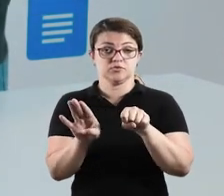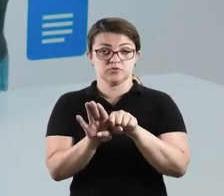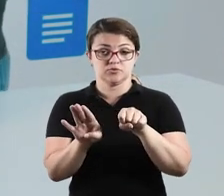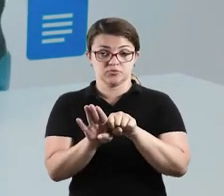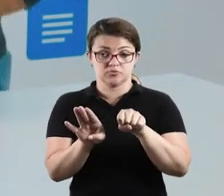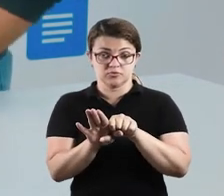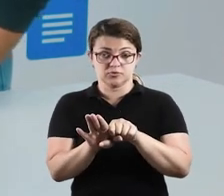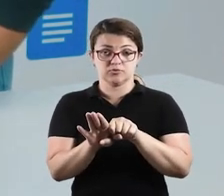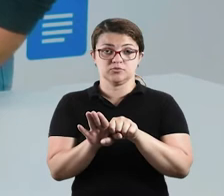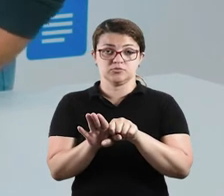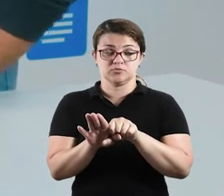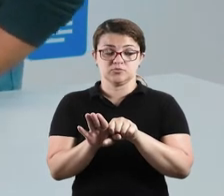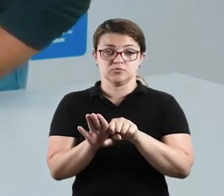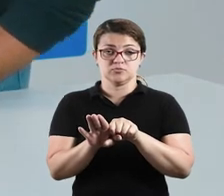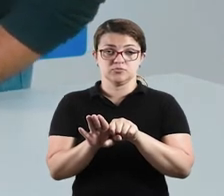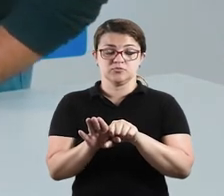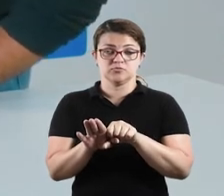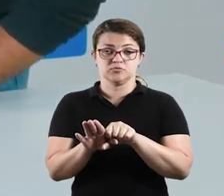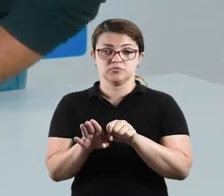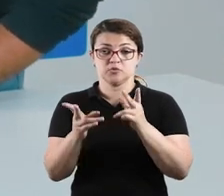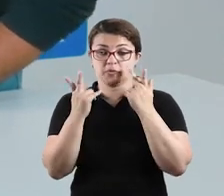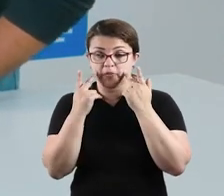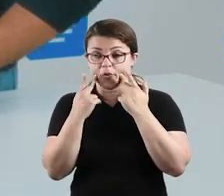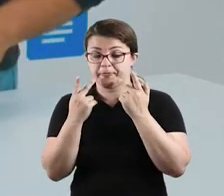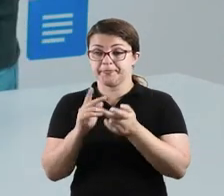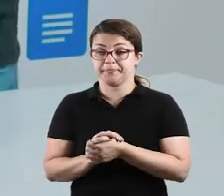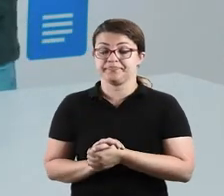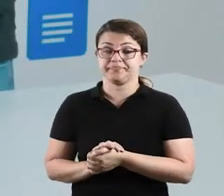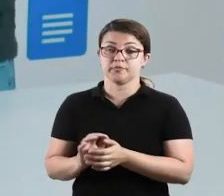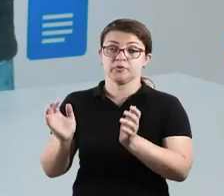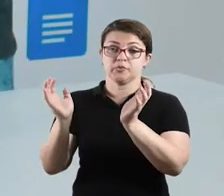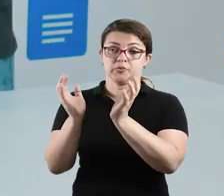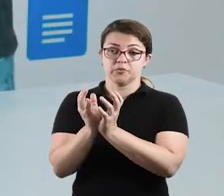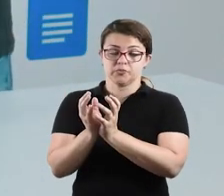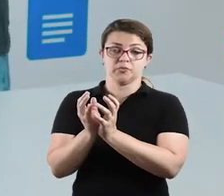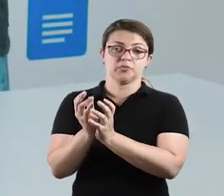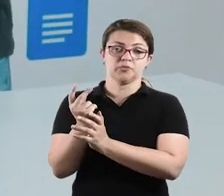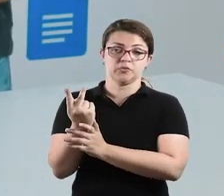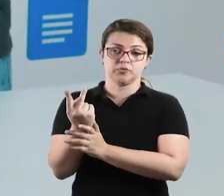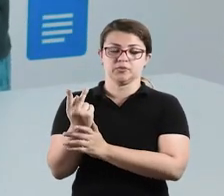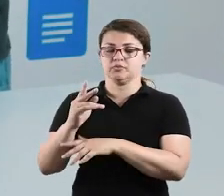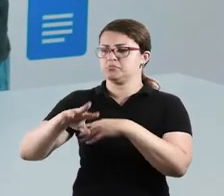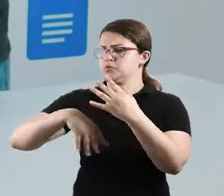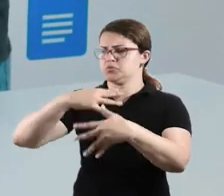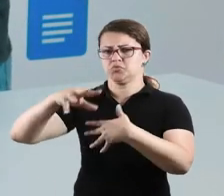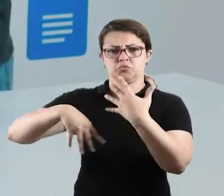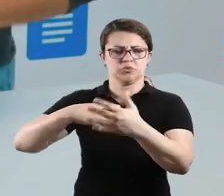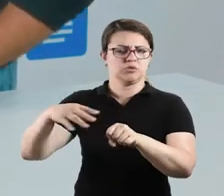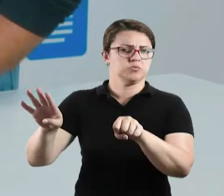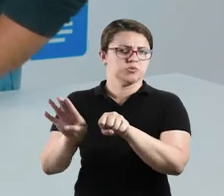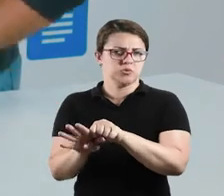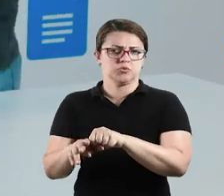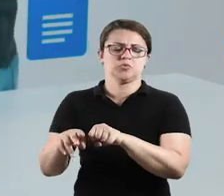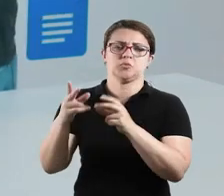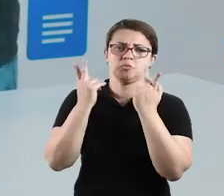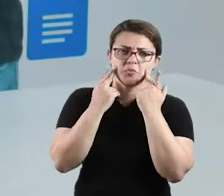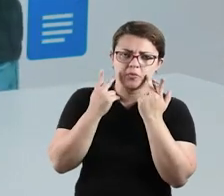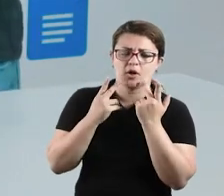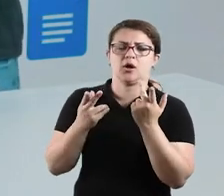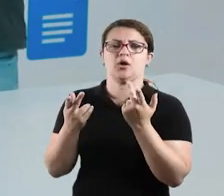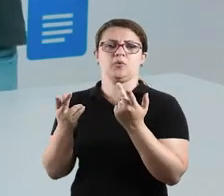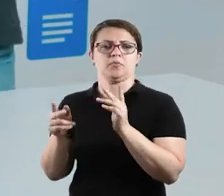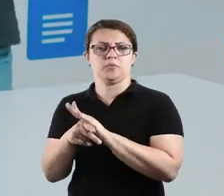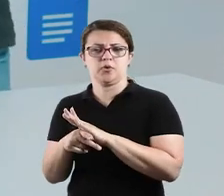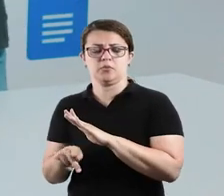de frase, letra maiúscula. O termo 2. Lá tá tudo misturado. Próprio, comum, tá uma bagunça geral. Você vai